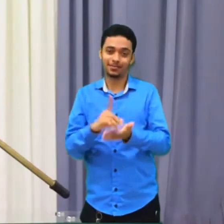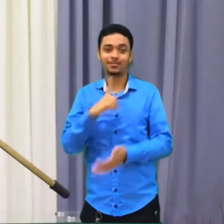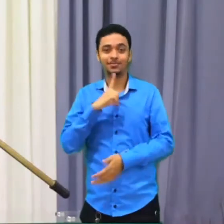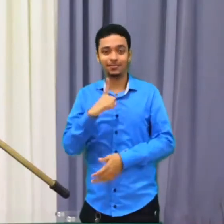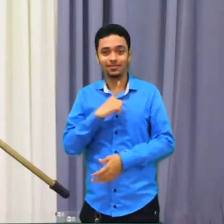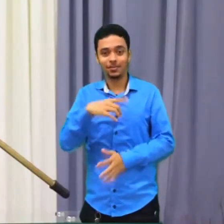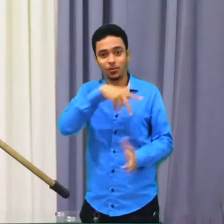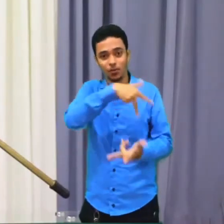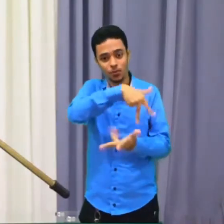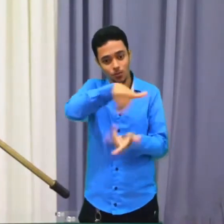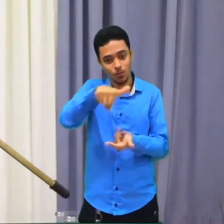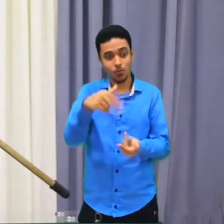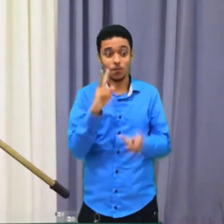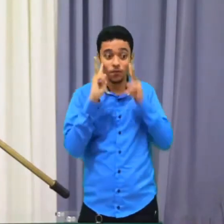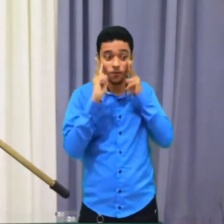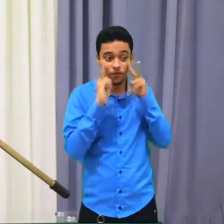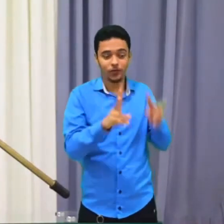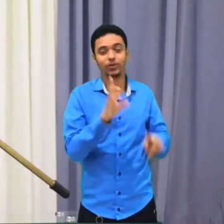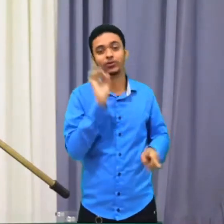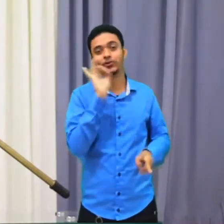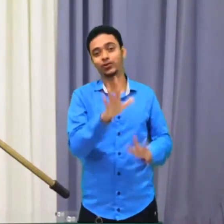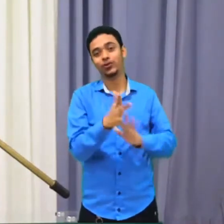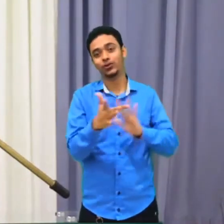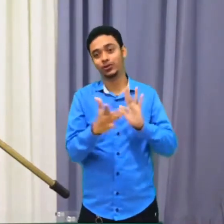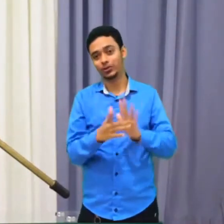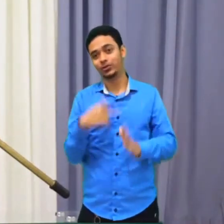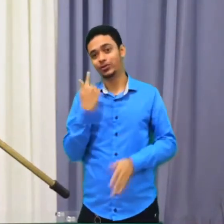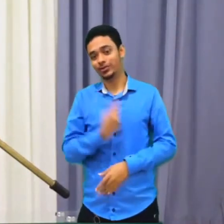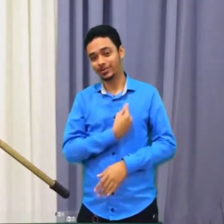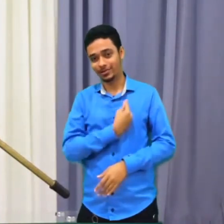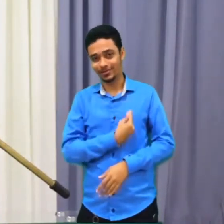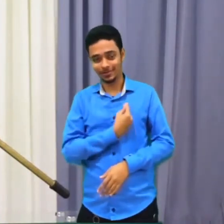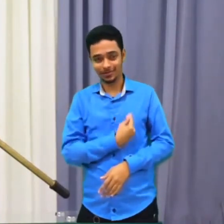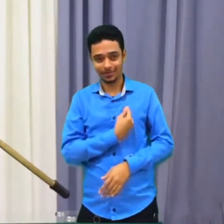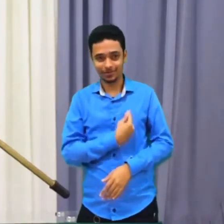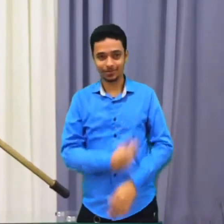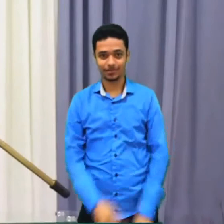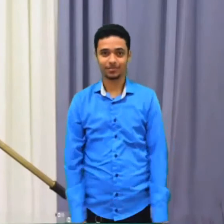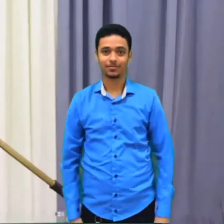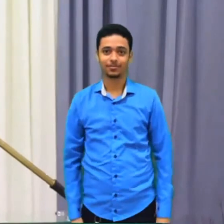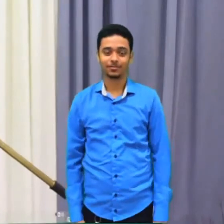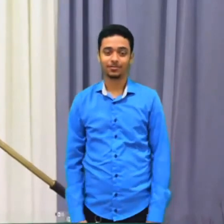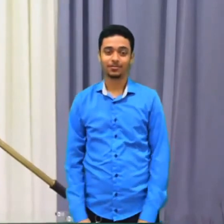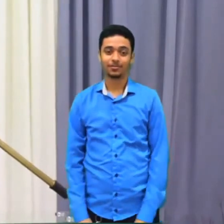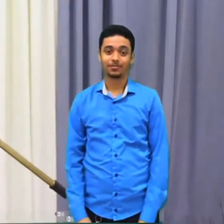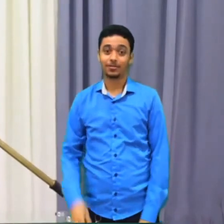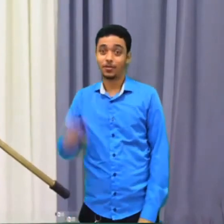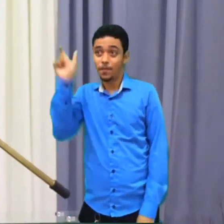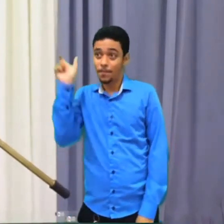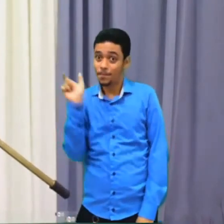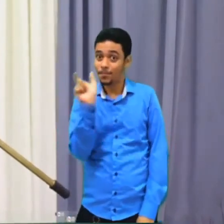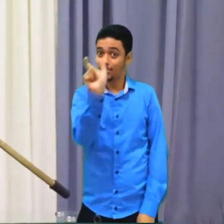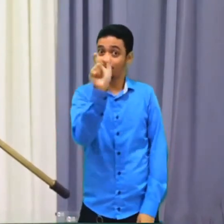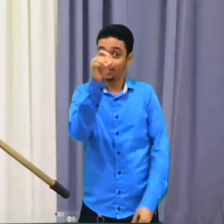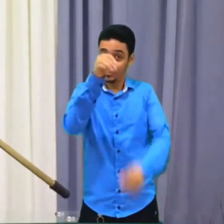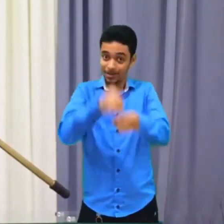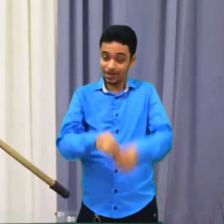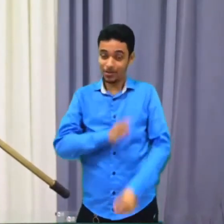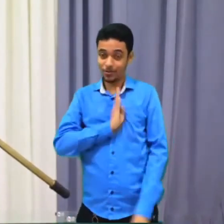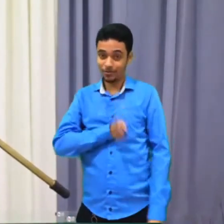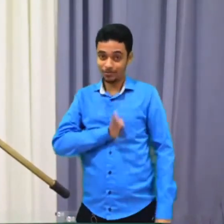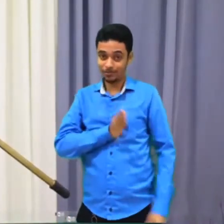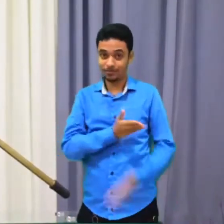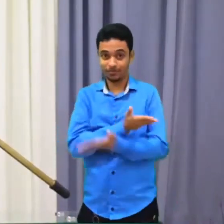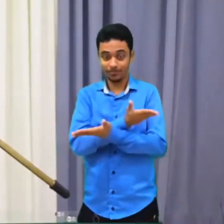fazendo que o mundo veja Jesus através de nossa vida. Que esta palavra alcance o seu coração,